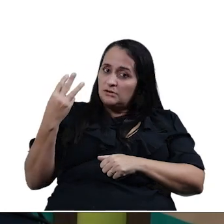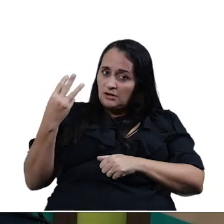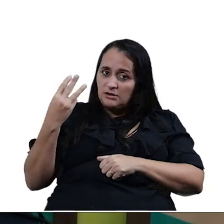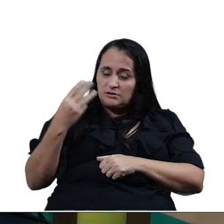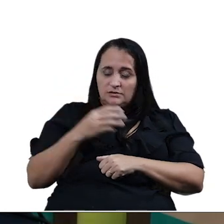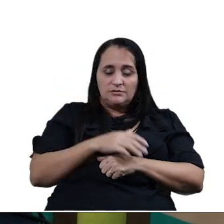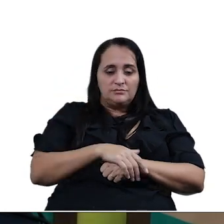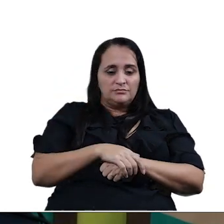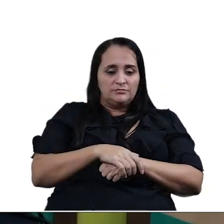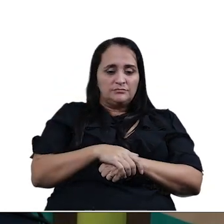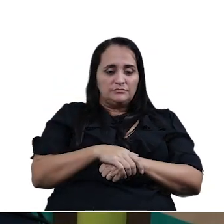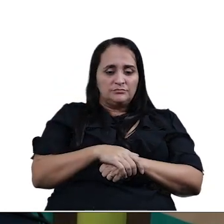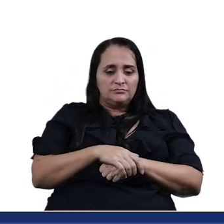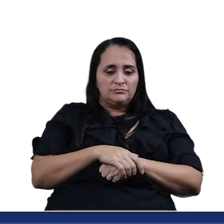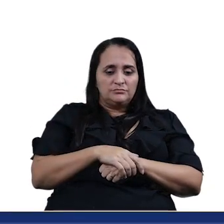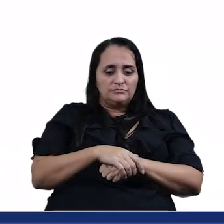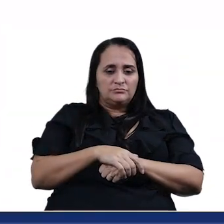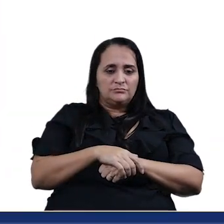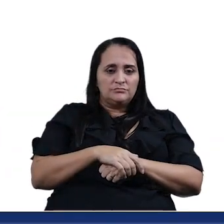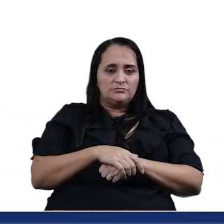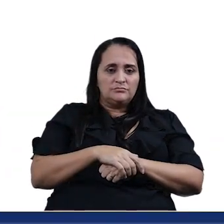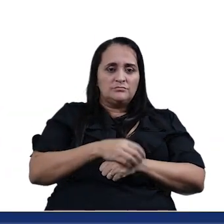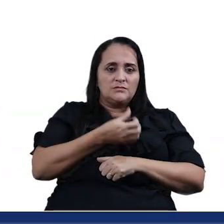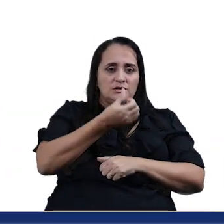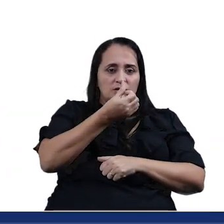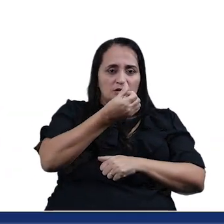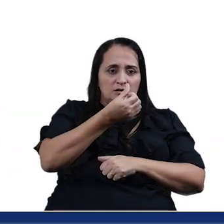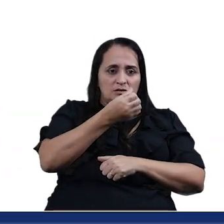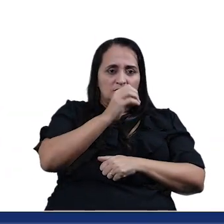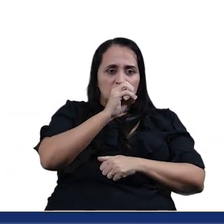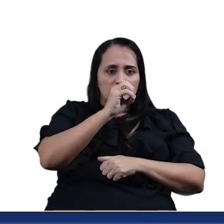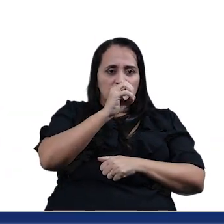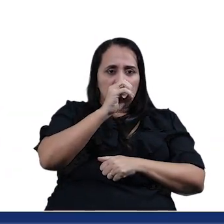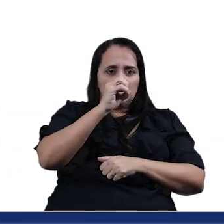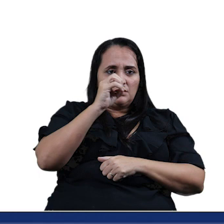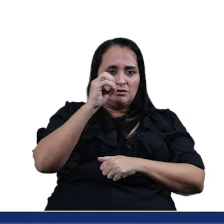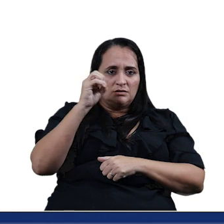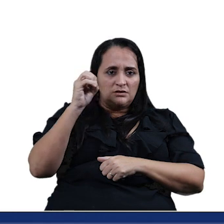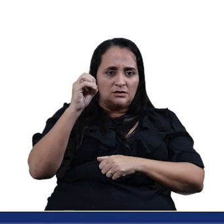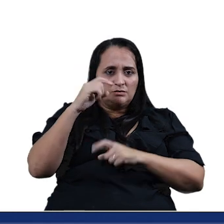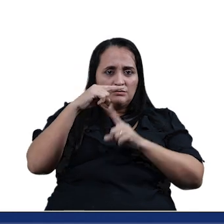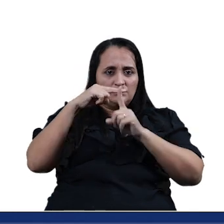603. Ó, 600 mais 3.